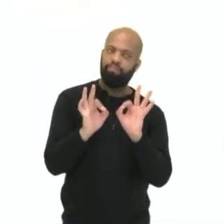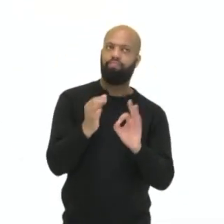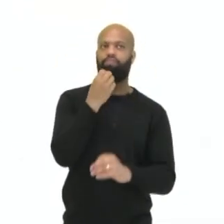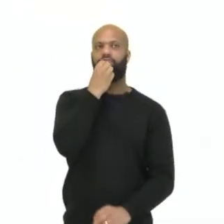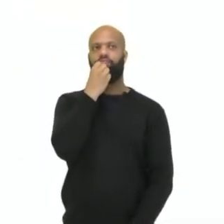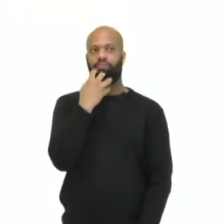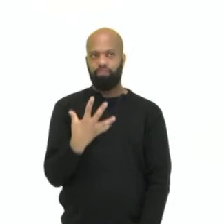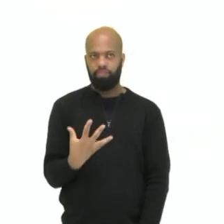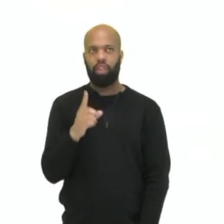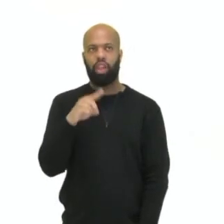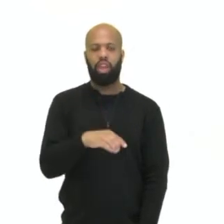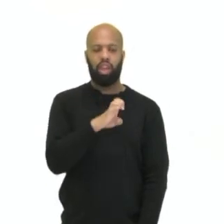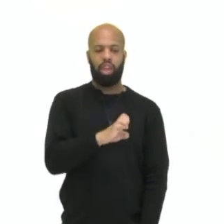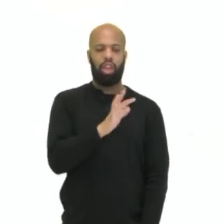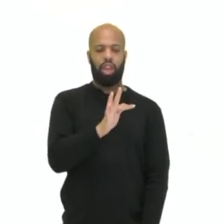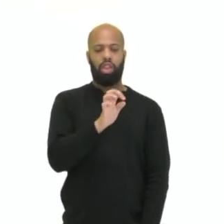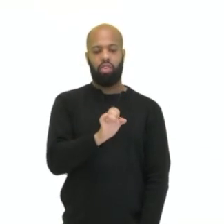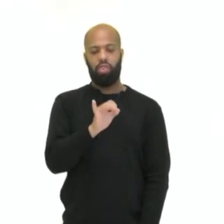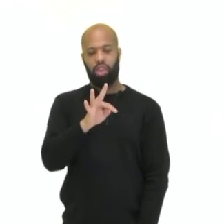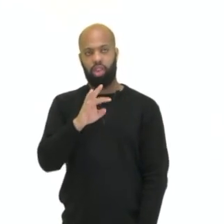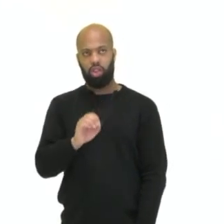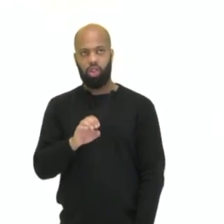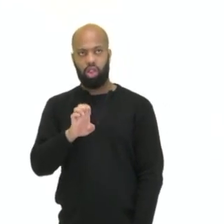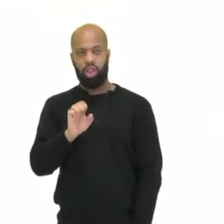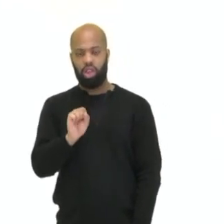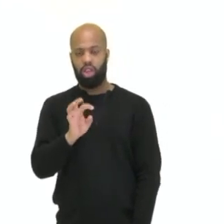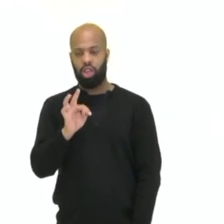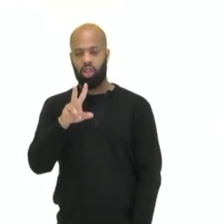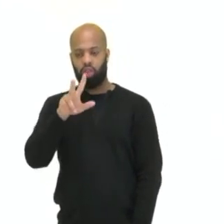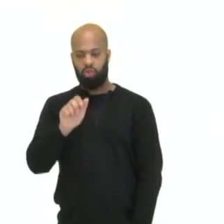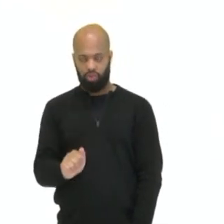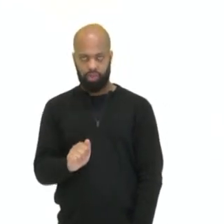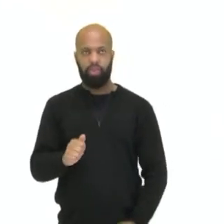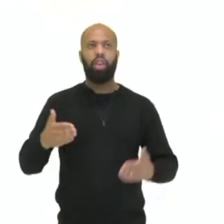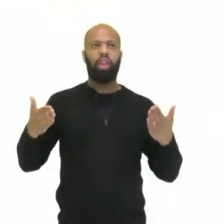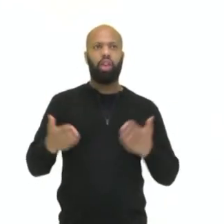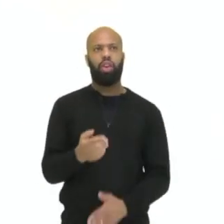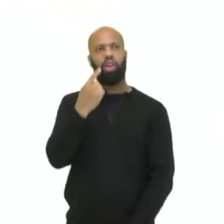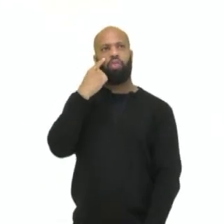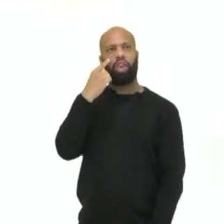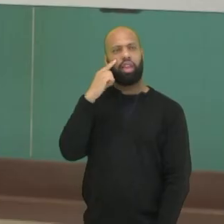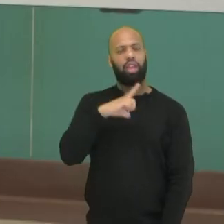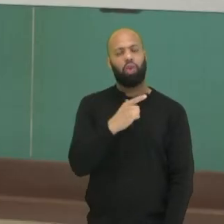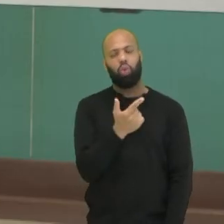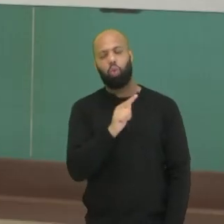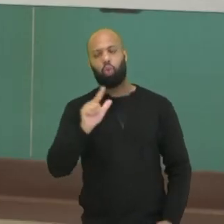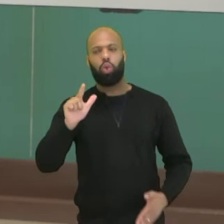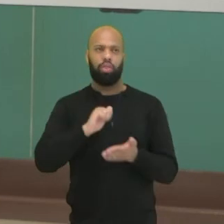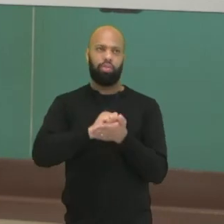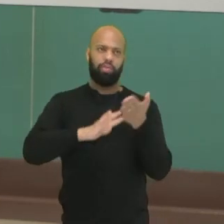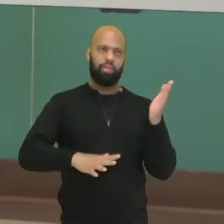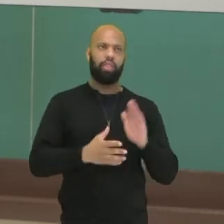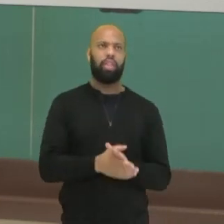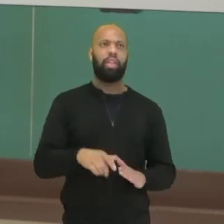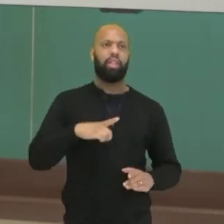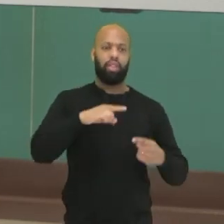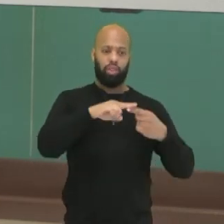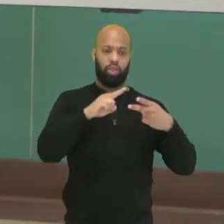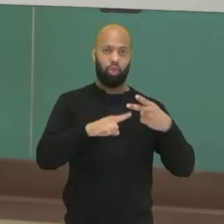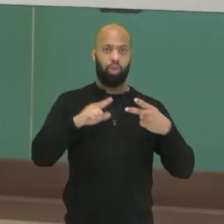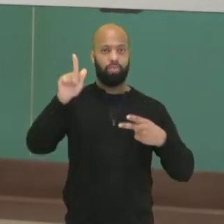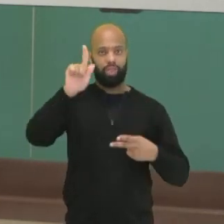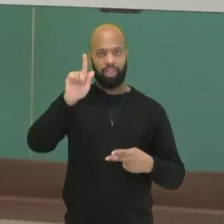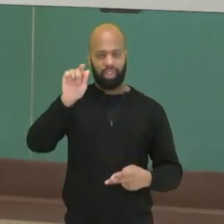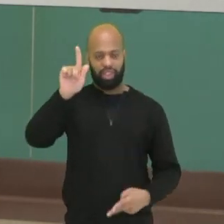térmica agradável e adequada para a vida nesse planeta. Então vamos para uma outra atividade, gente. Os dois principais gases do